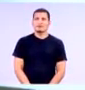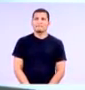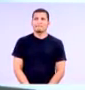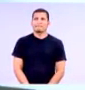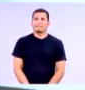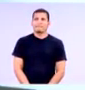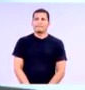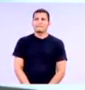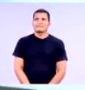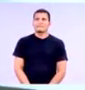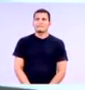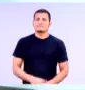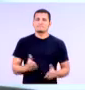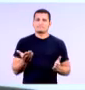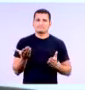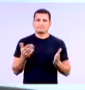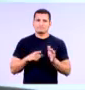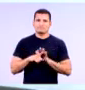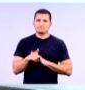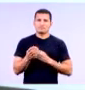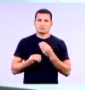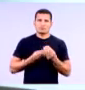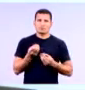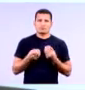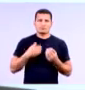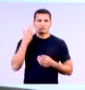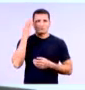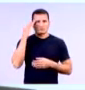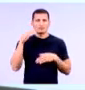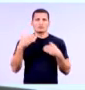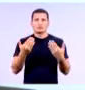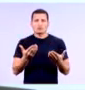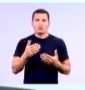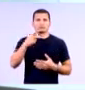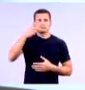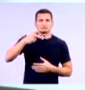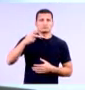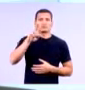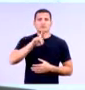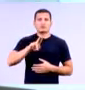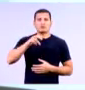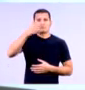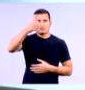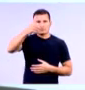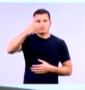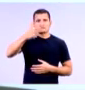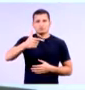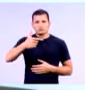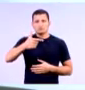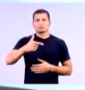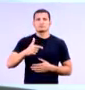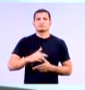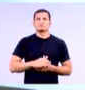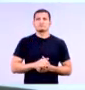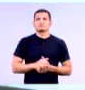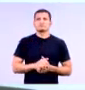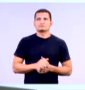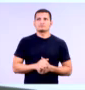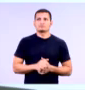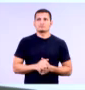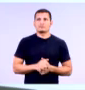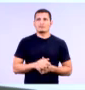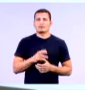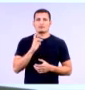pergunta, como é que eu vou saber qual construtor usar? Se é o primeiro ou o segundo? Gente,